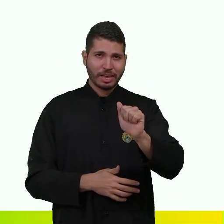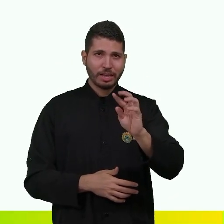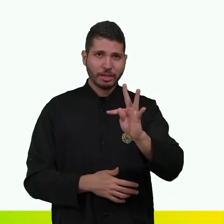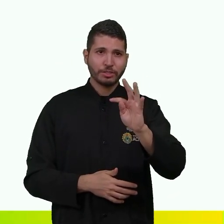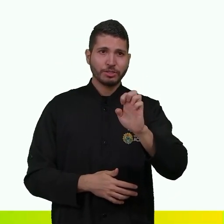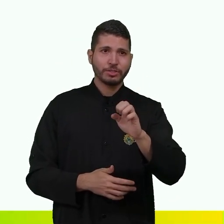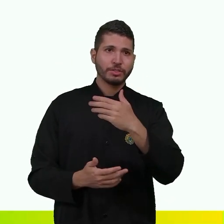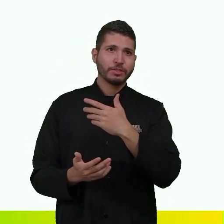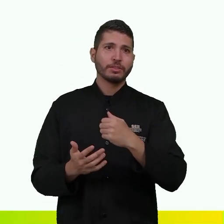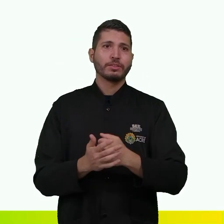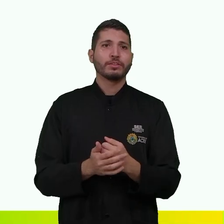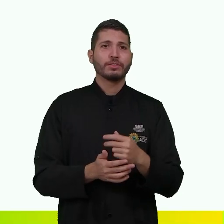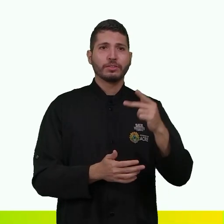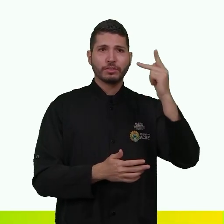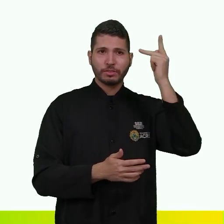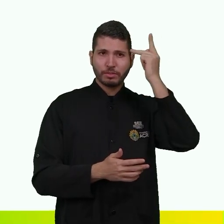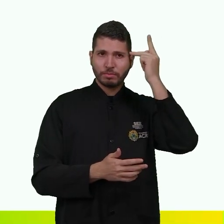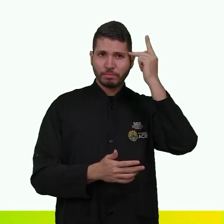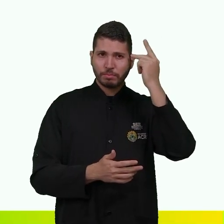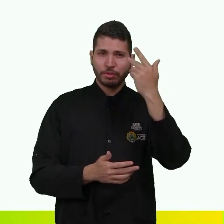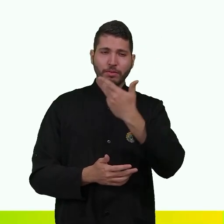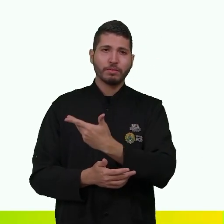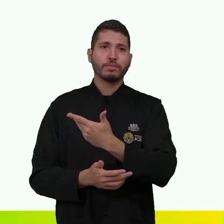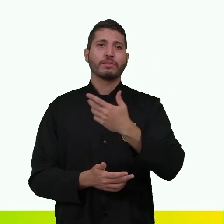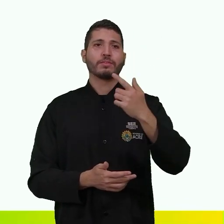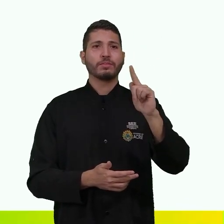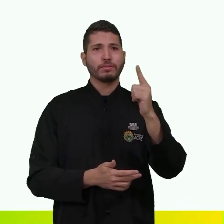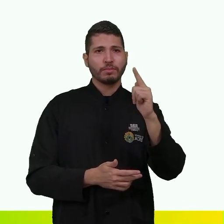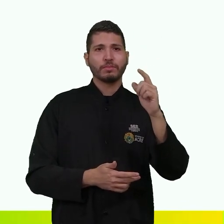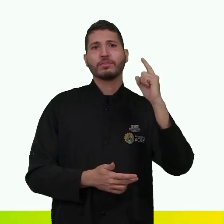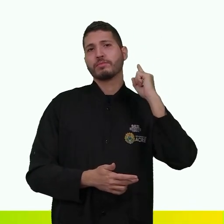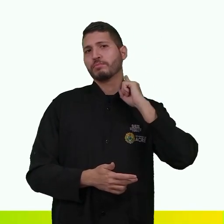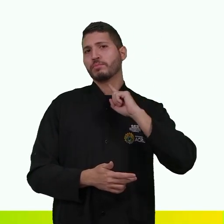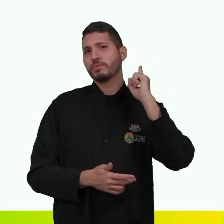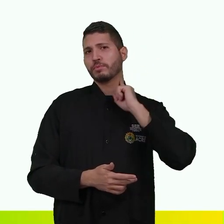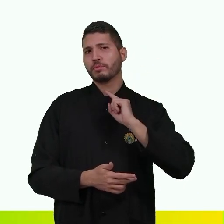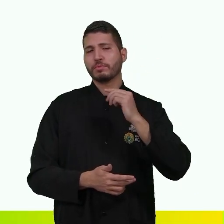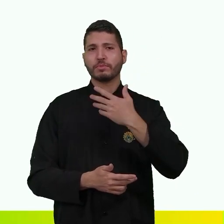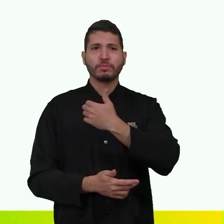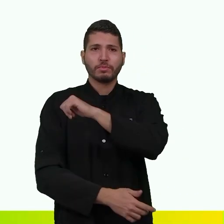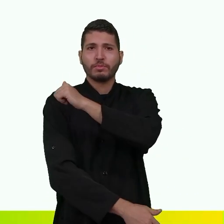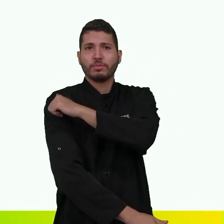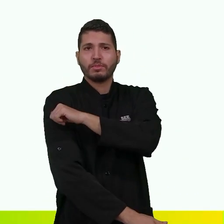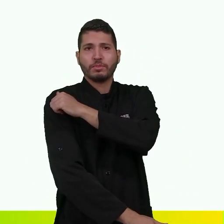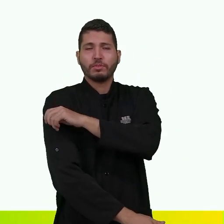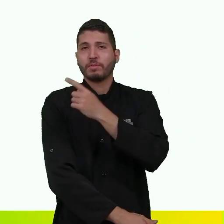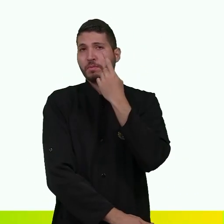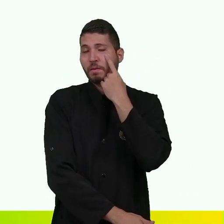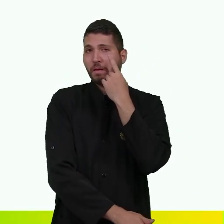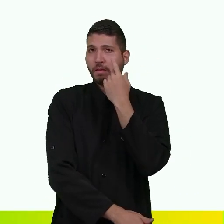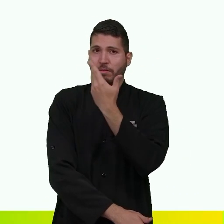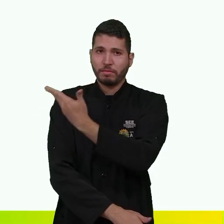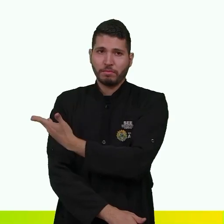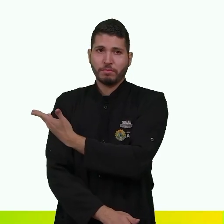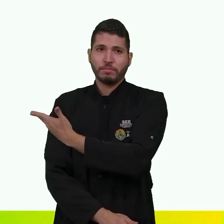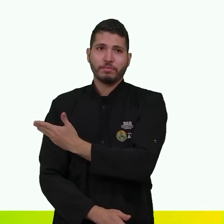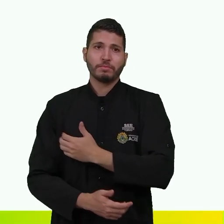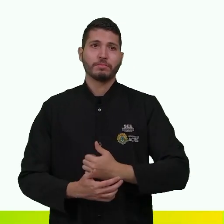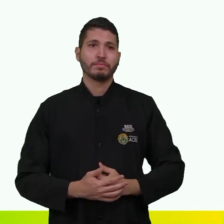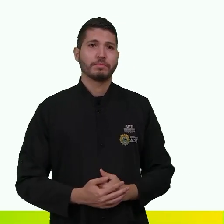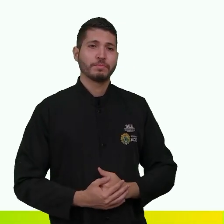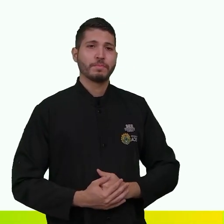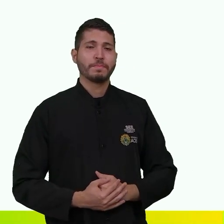Goiás, com 433 resgates. Minas Gerais, 296 resgates de trabalhadores. Rio